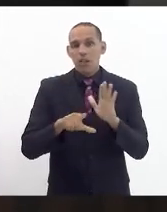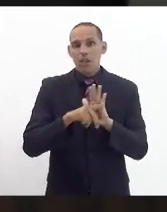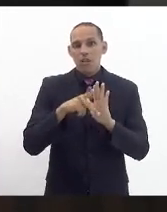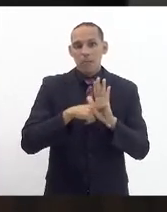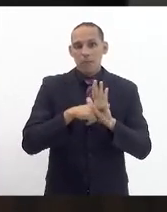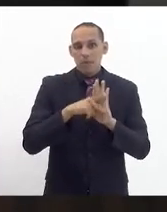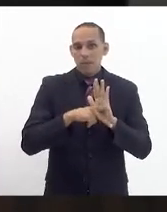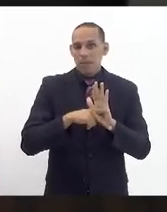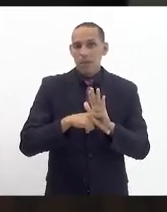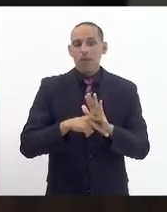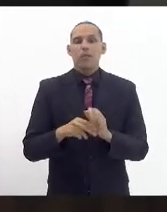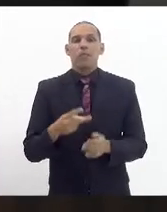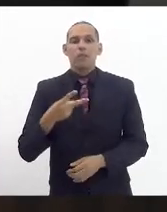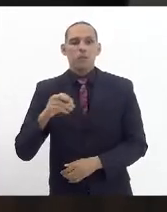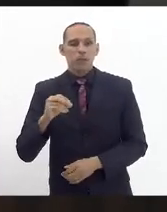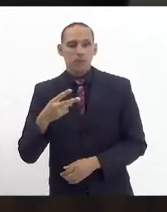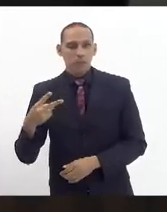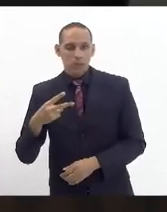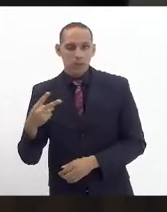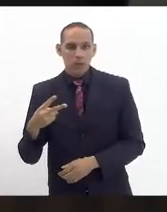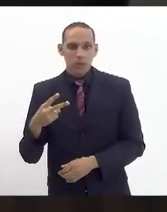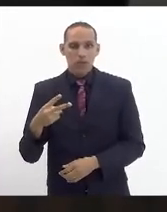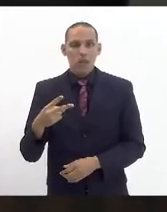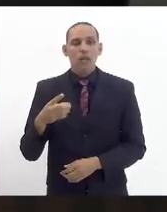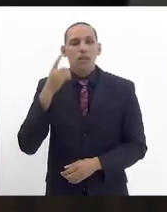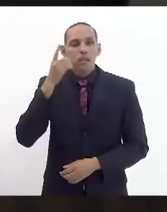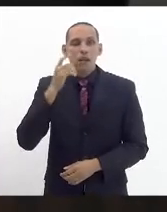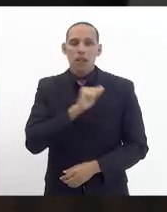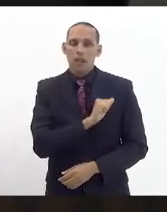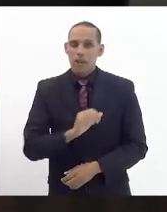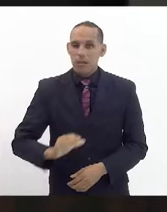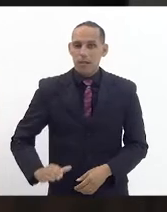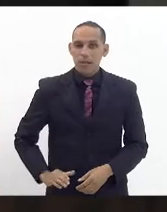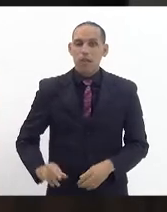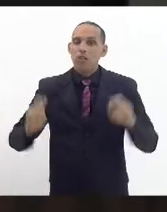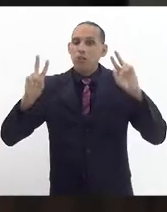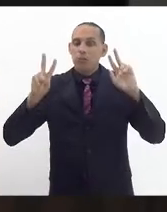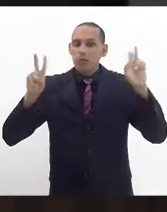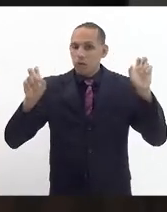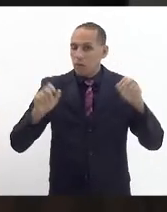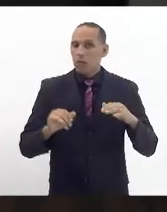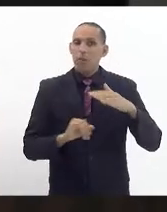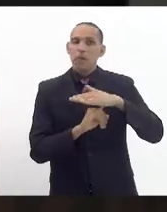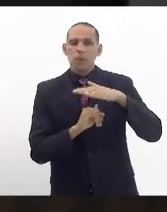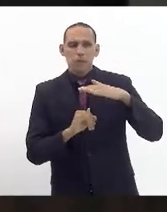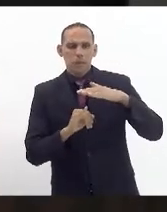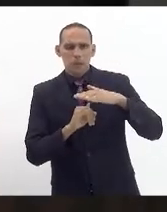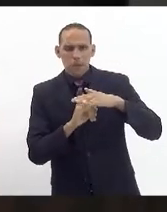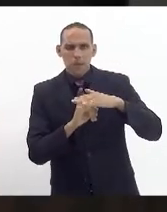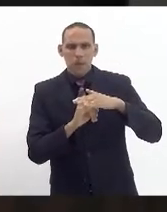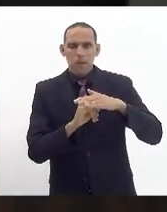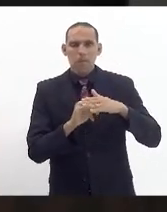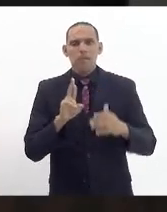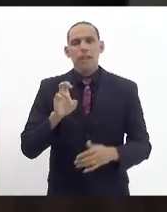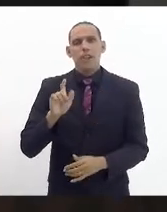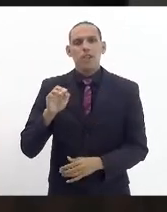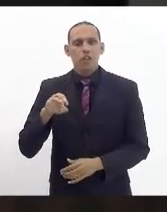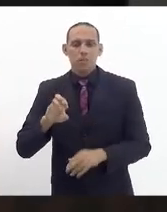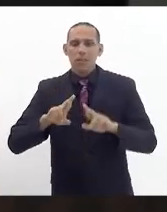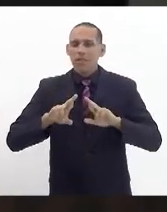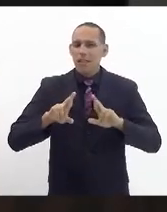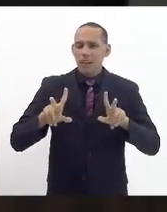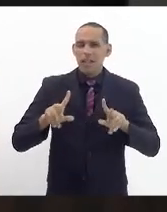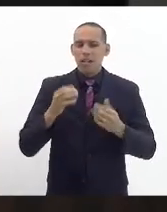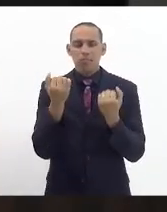5789, de 22, de autoria do deputado André Ceciliano, que dispõe sobre a instituição de regime diferenciado de tributação para a